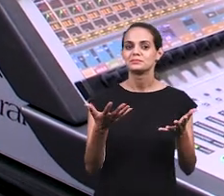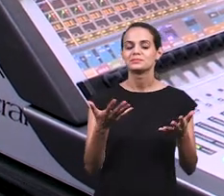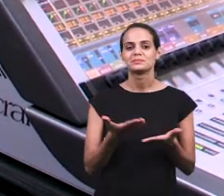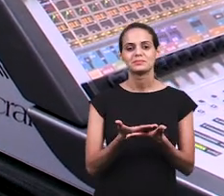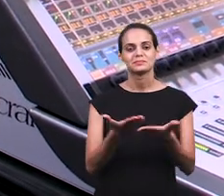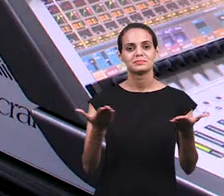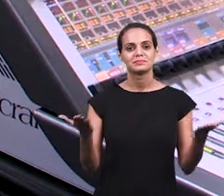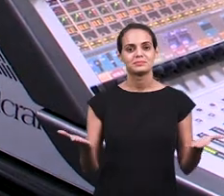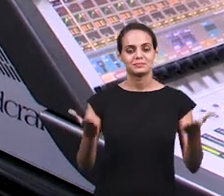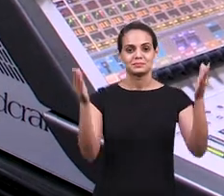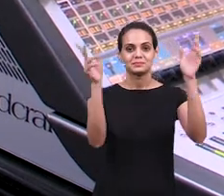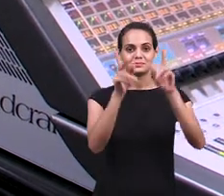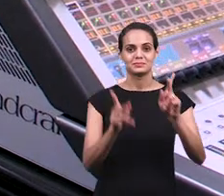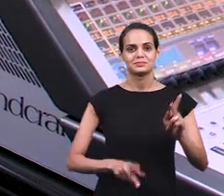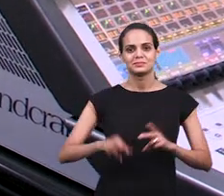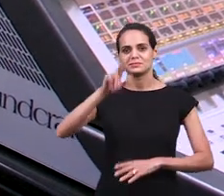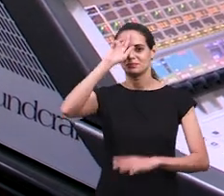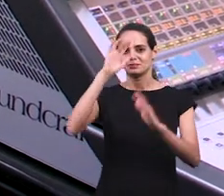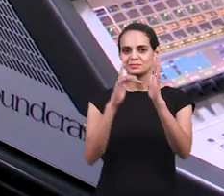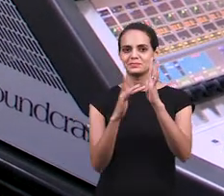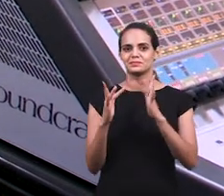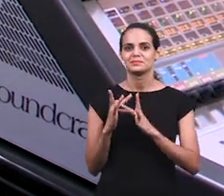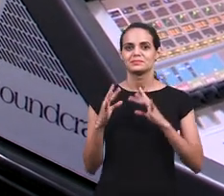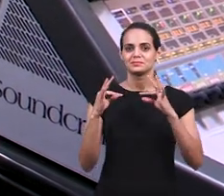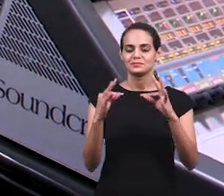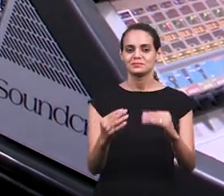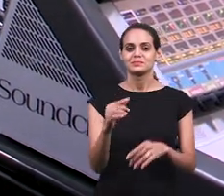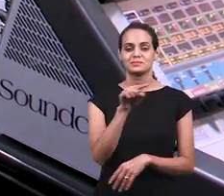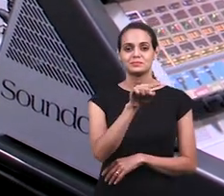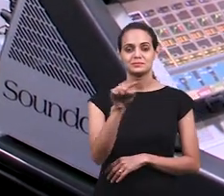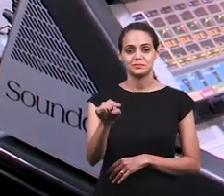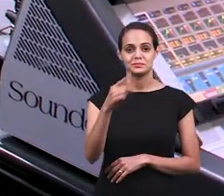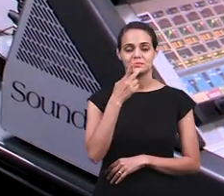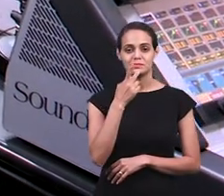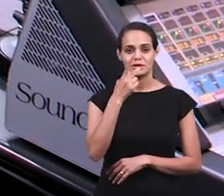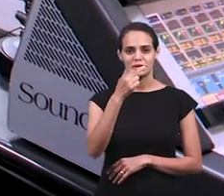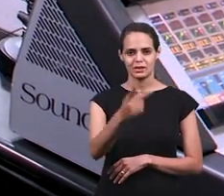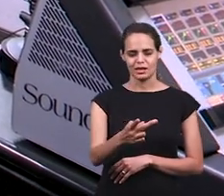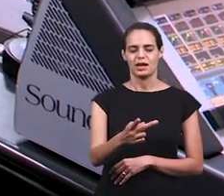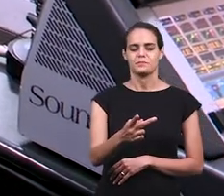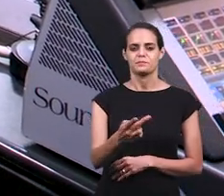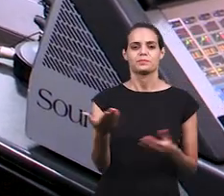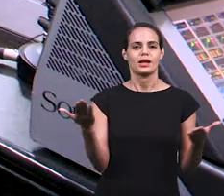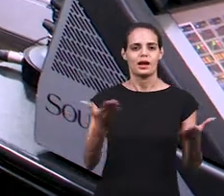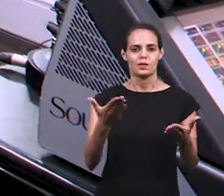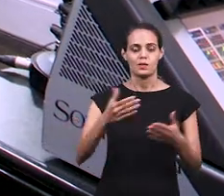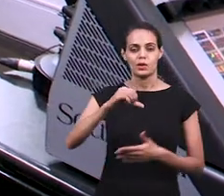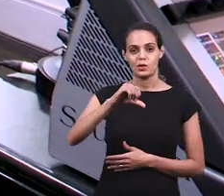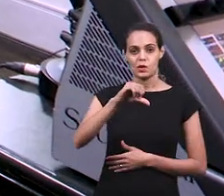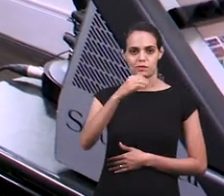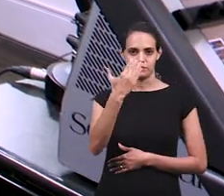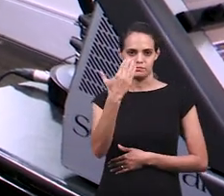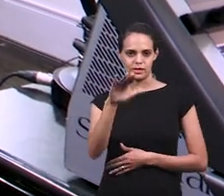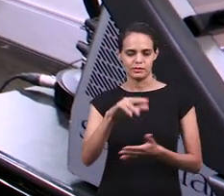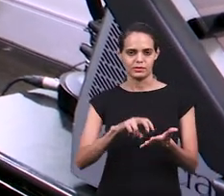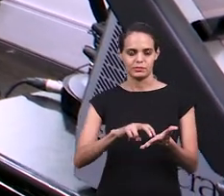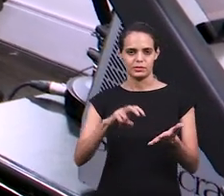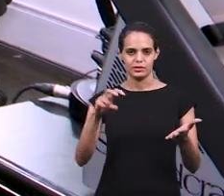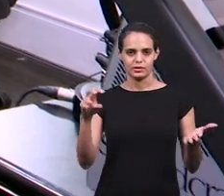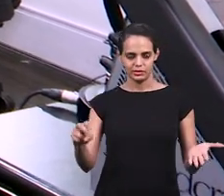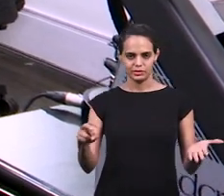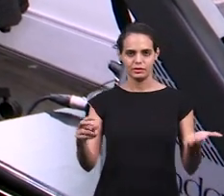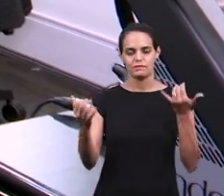quero cumprimentar os irmãos com a paz do Senhor Jesus e dizer que nós estamos aqui um pouco mais cedo, agora às 9h30, para poder